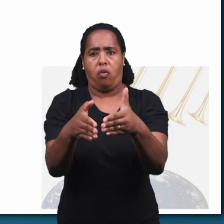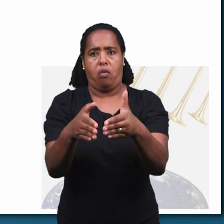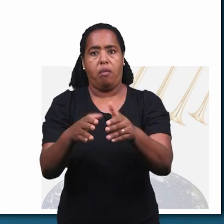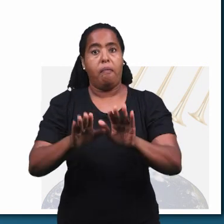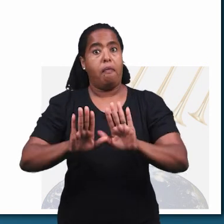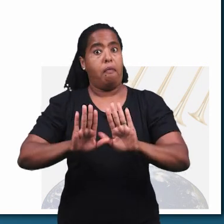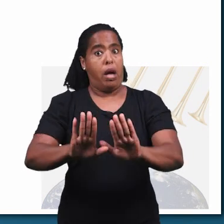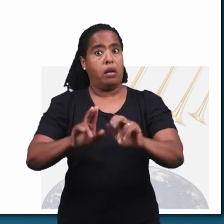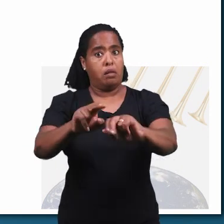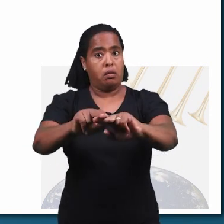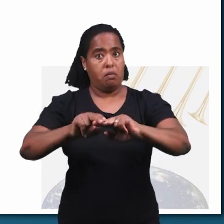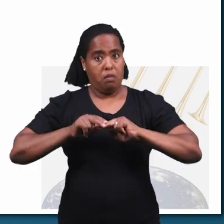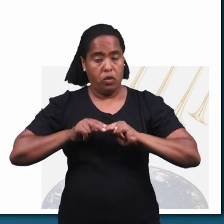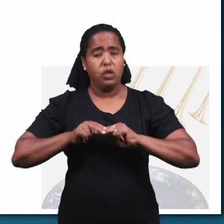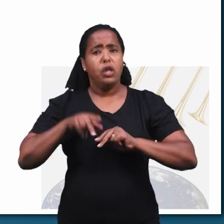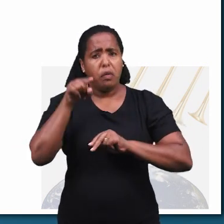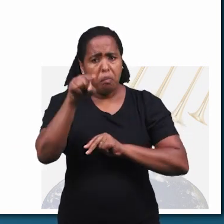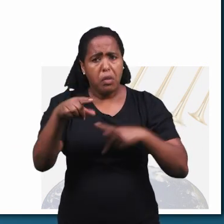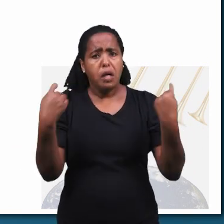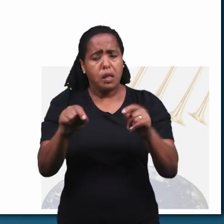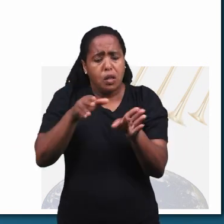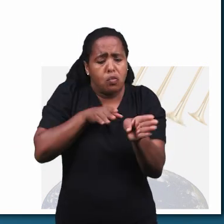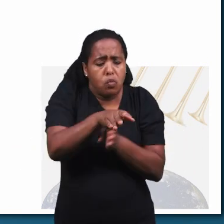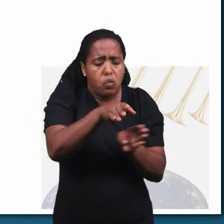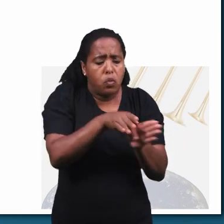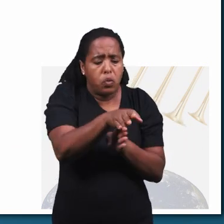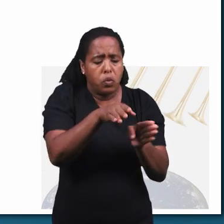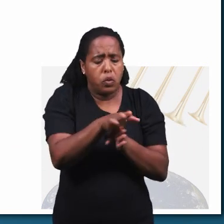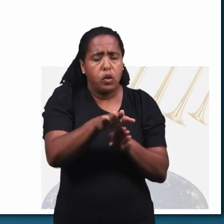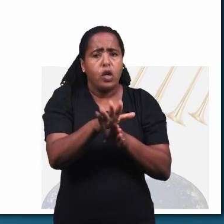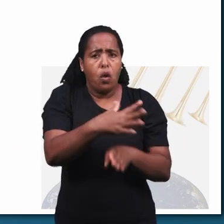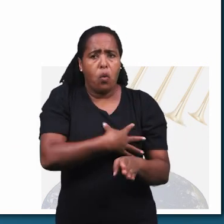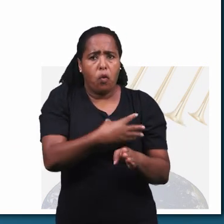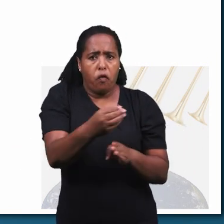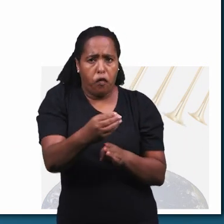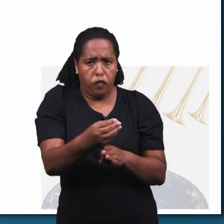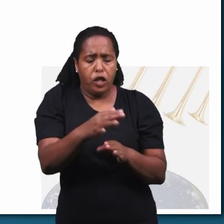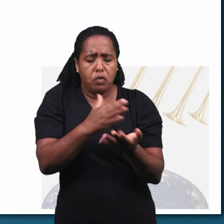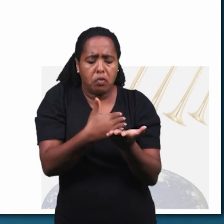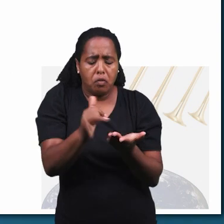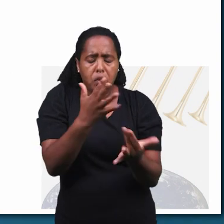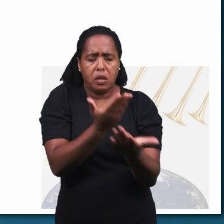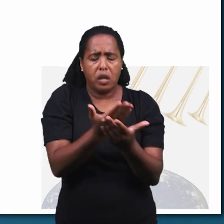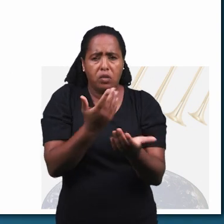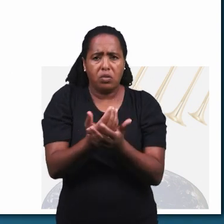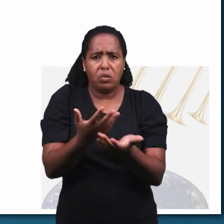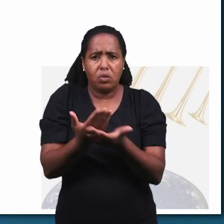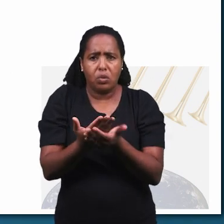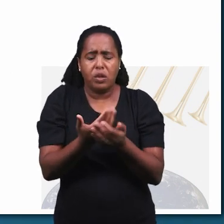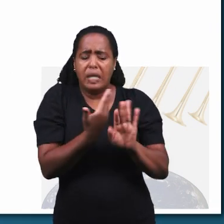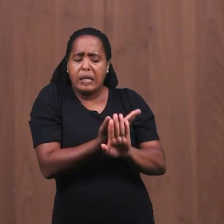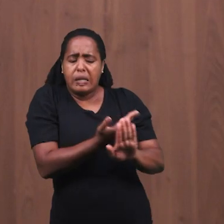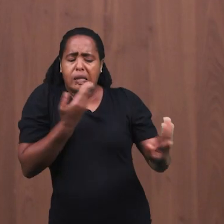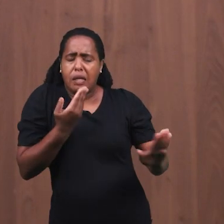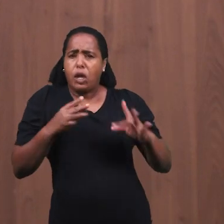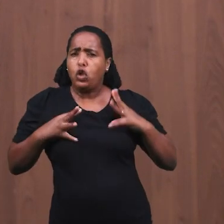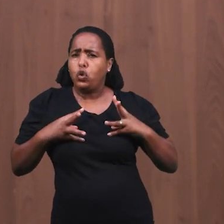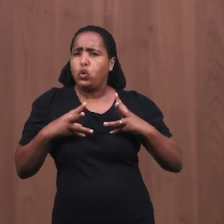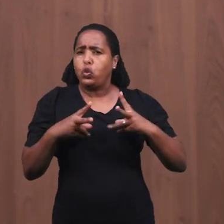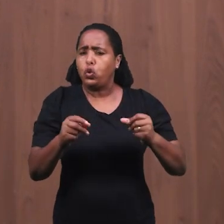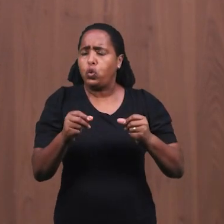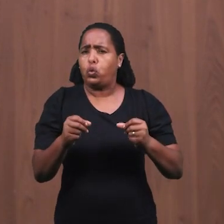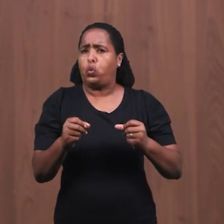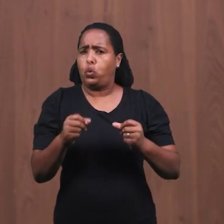essa razão, oriente seu filho, quando começar a estudar, a se afastar de tudo que possa disputar a